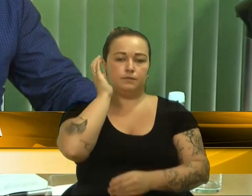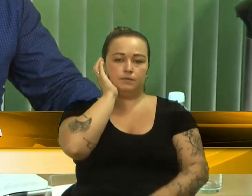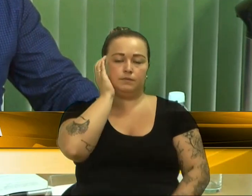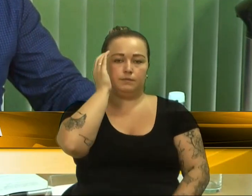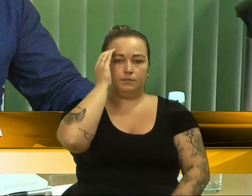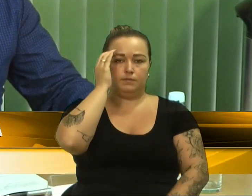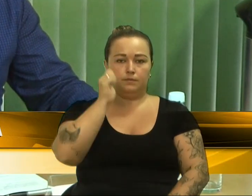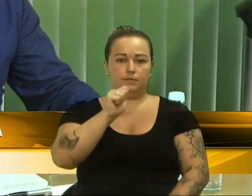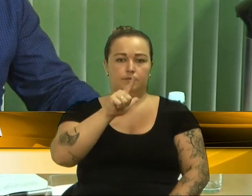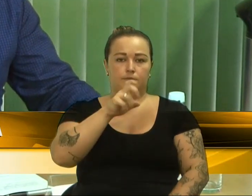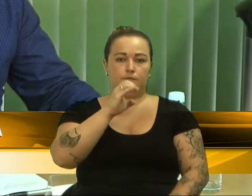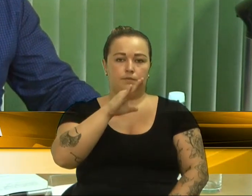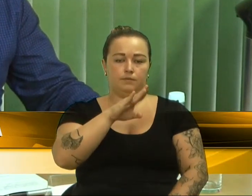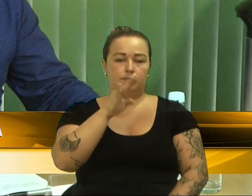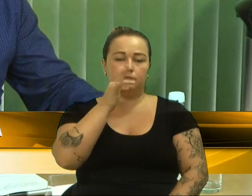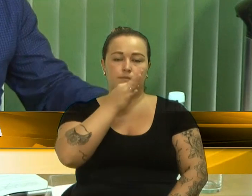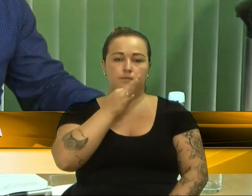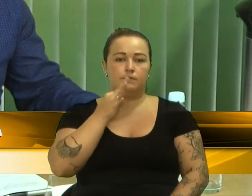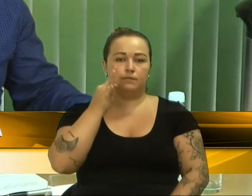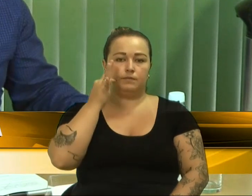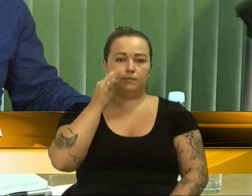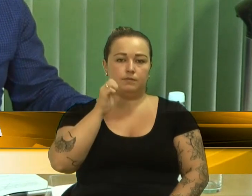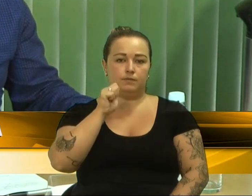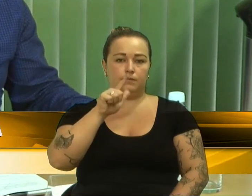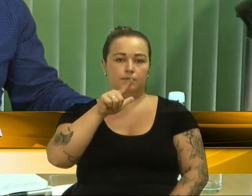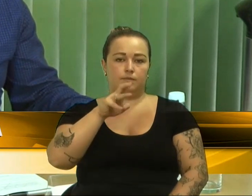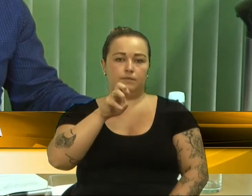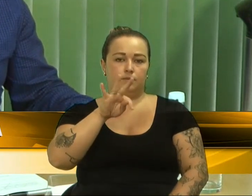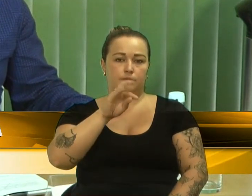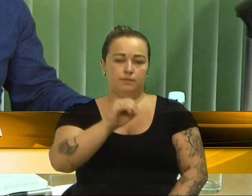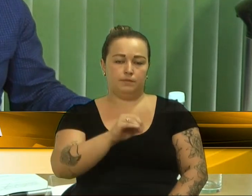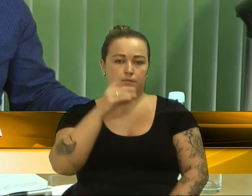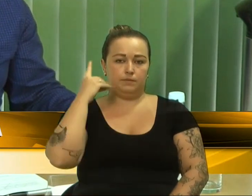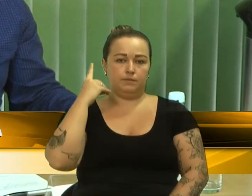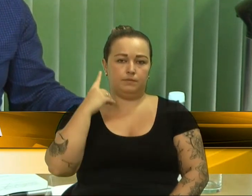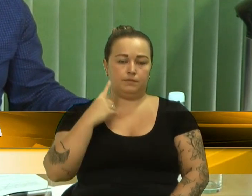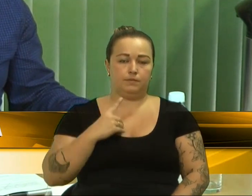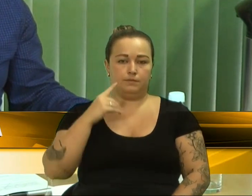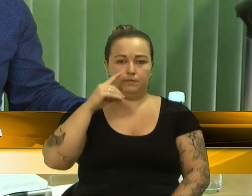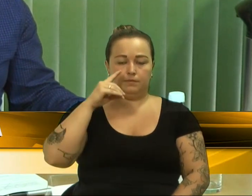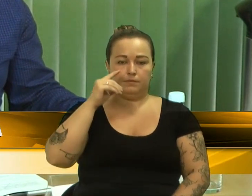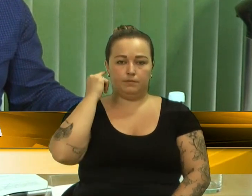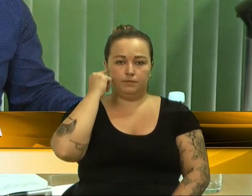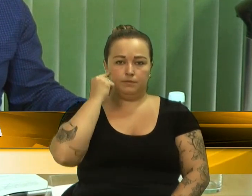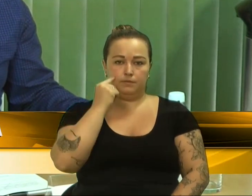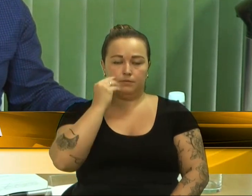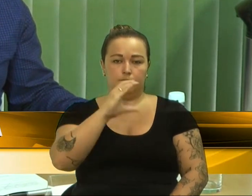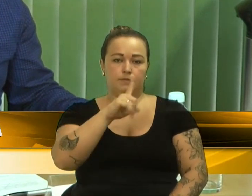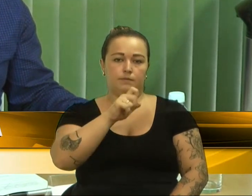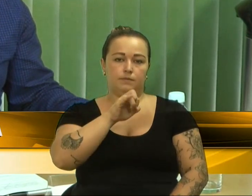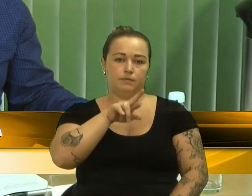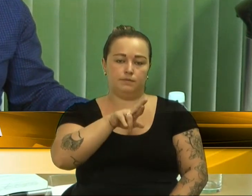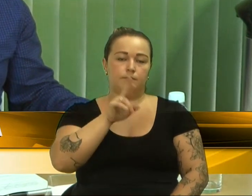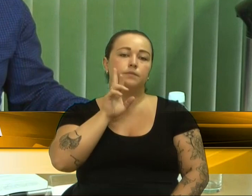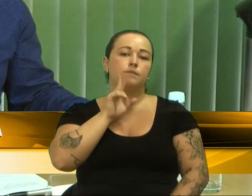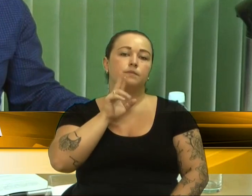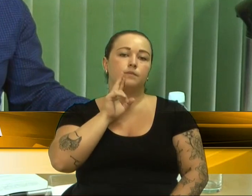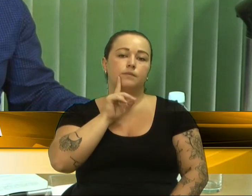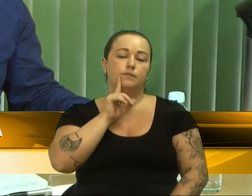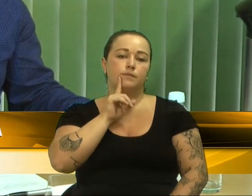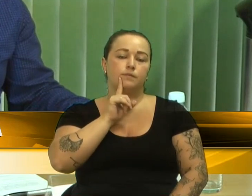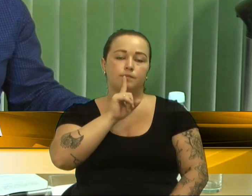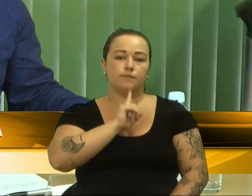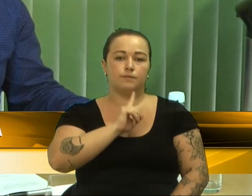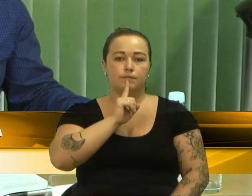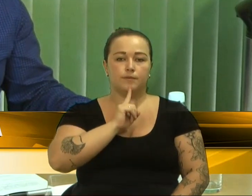Gramelmaier, Alceu Tomé, Tatiane Frisso, Alberto Meneguzzi, Denise Pessoa, Arlindo Bandeira, Clair de Lima Girardi, Renato Oliveira,